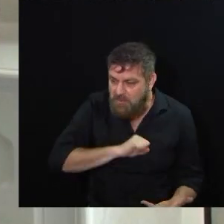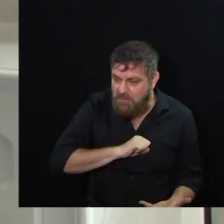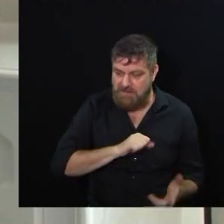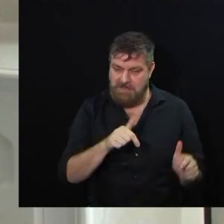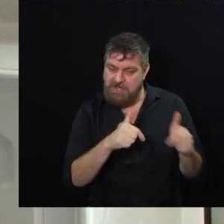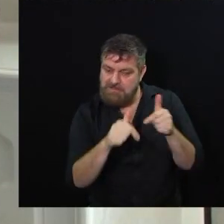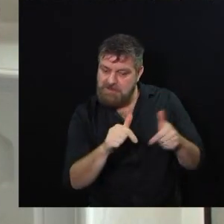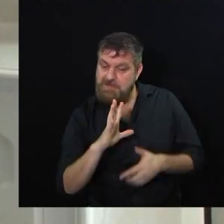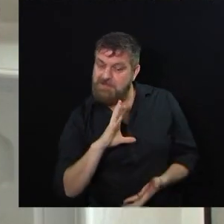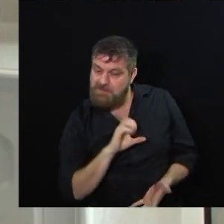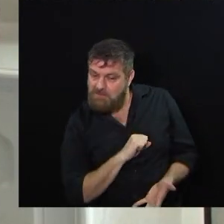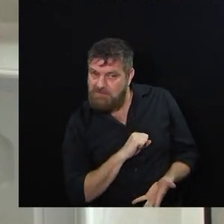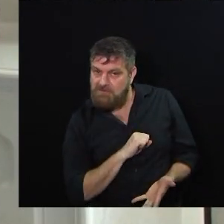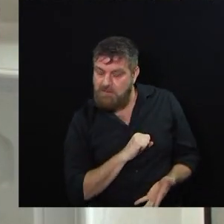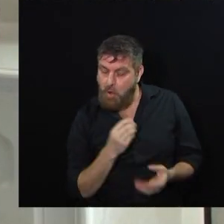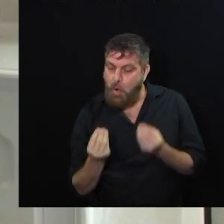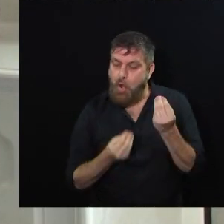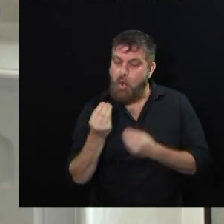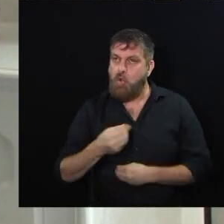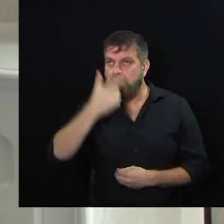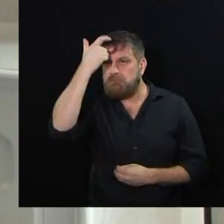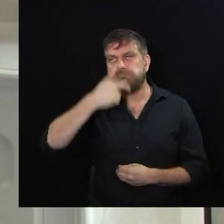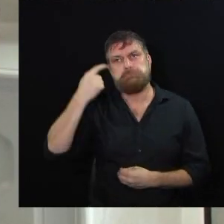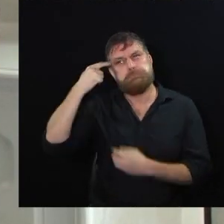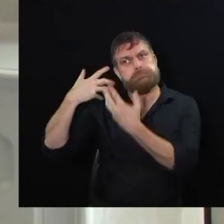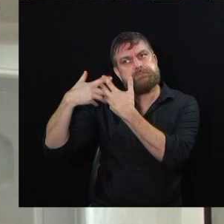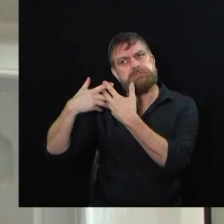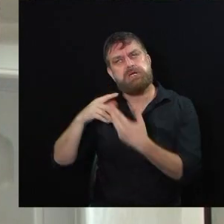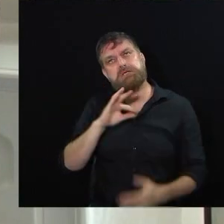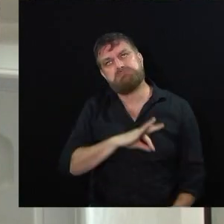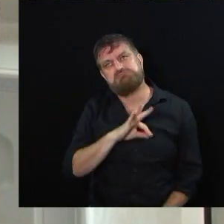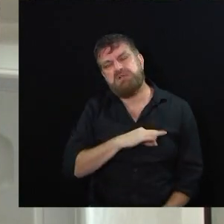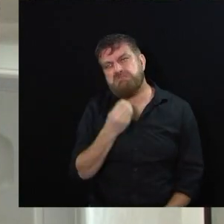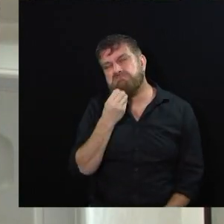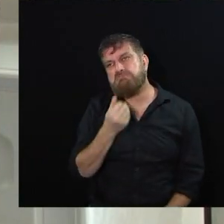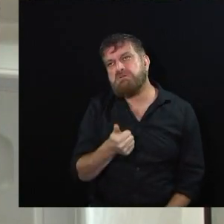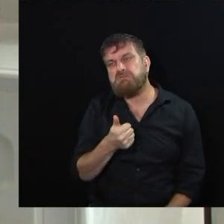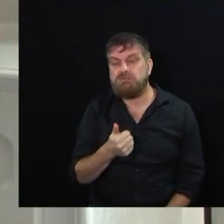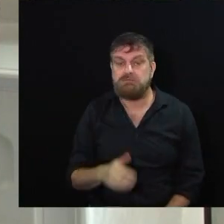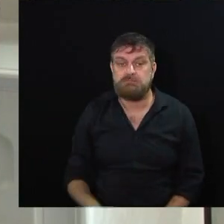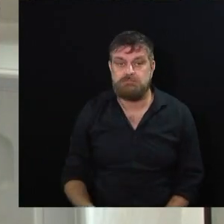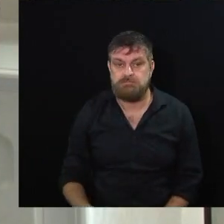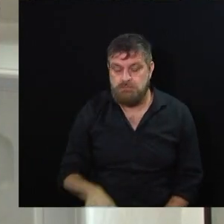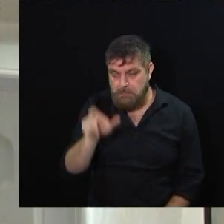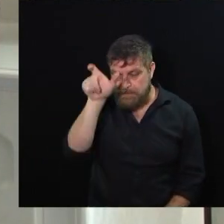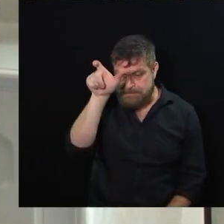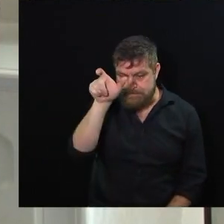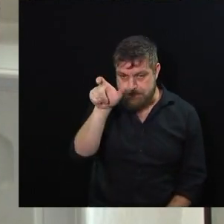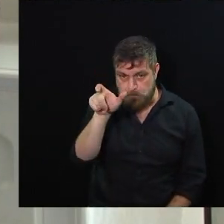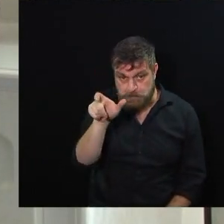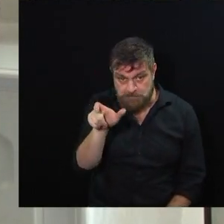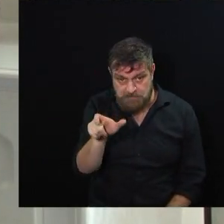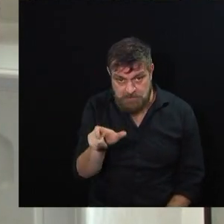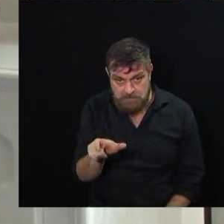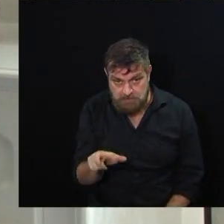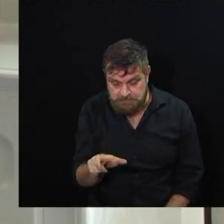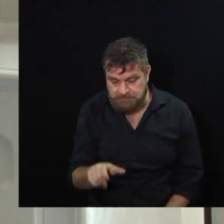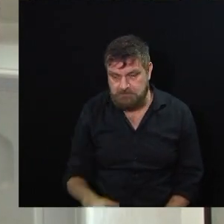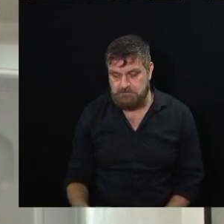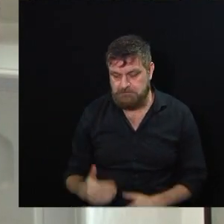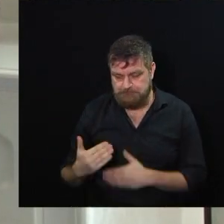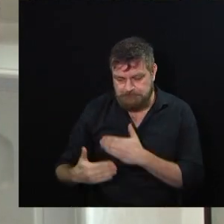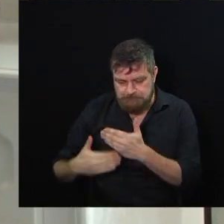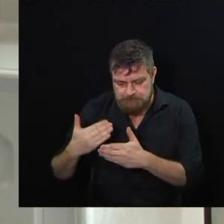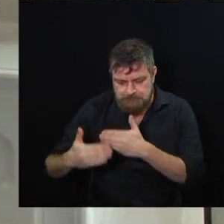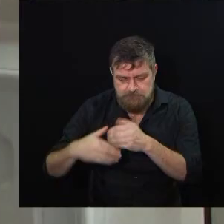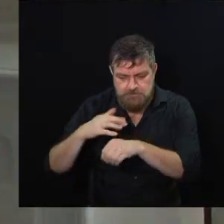eu estou indo? Ah, tá bom, estou ganhando dinheiro, tá bom. E a pessoa começa, inevitavelmente, diante desse processo de adoecimento,